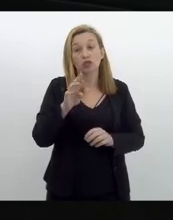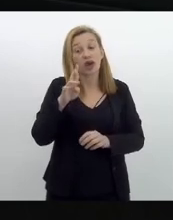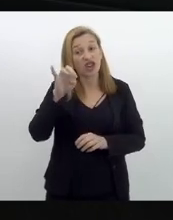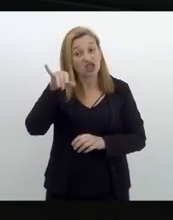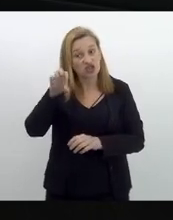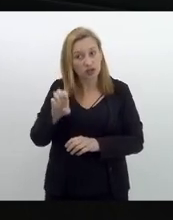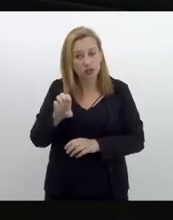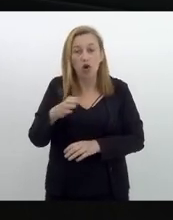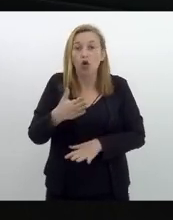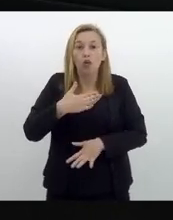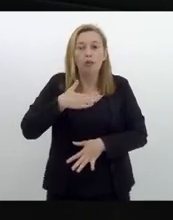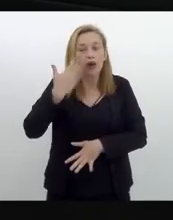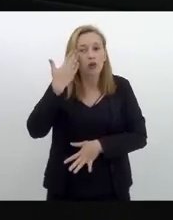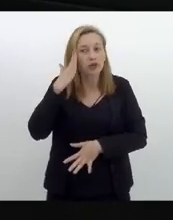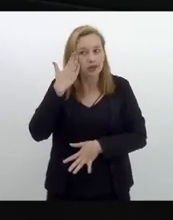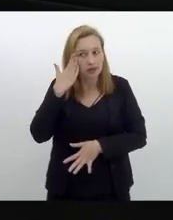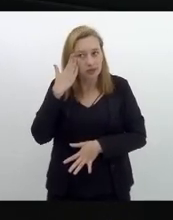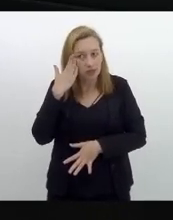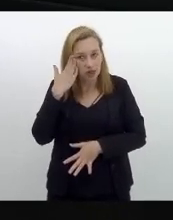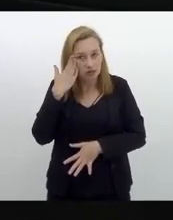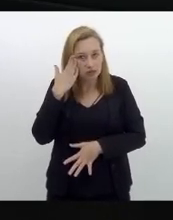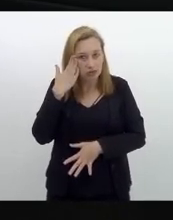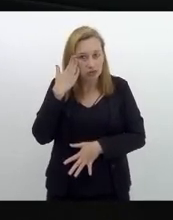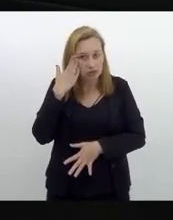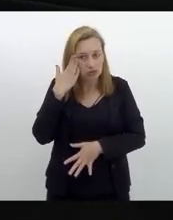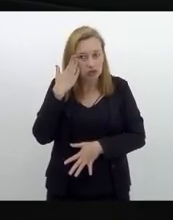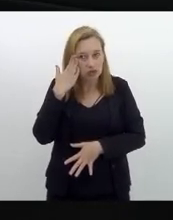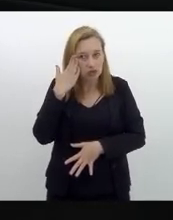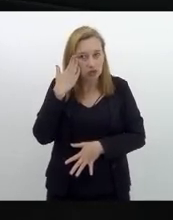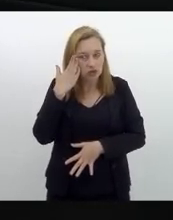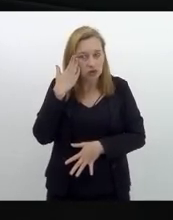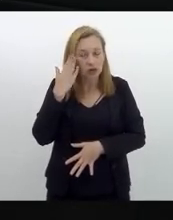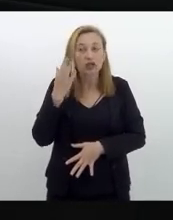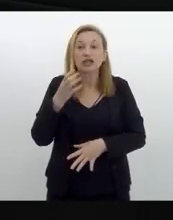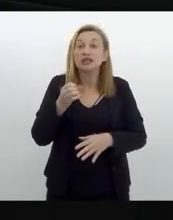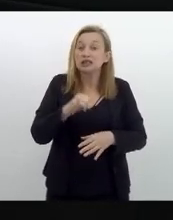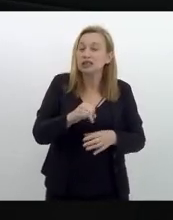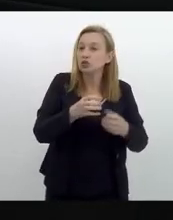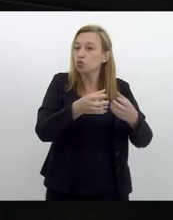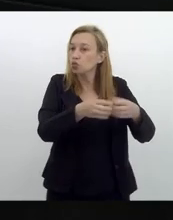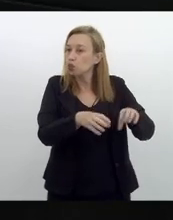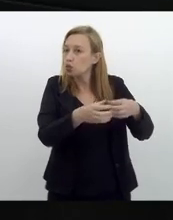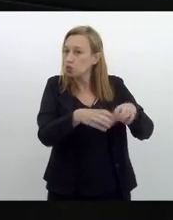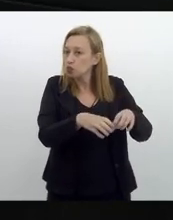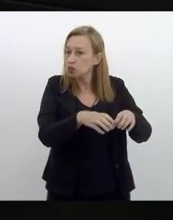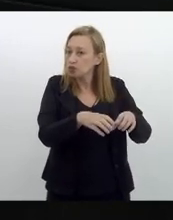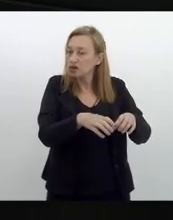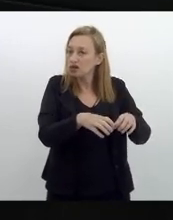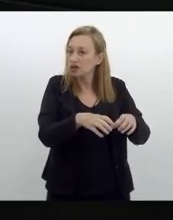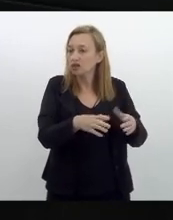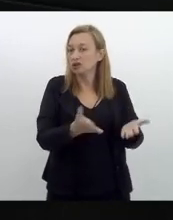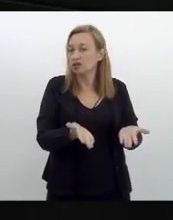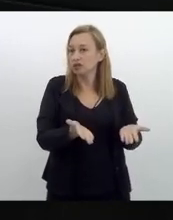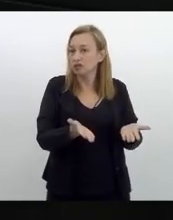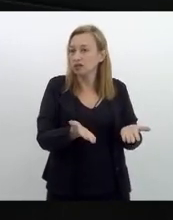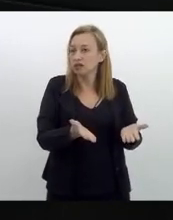O meu entendimento é que, se o concurso foi feito ainda